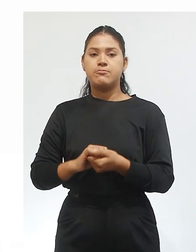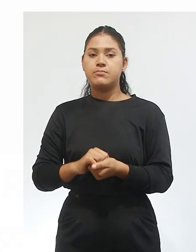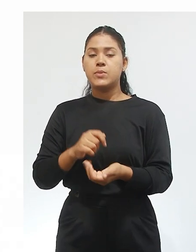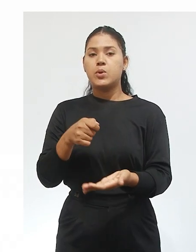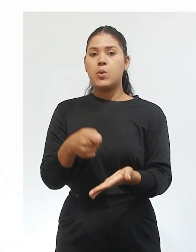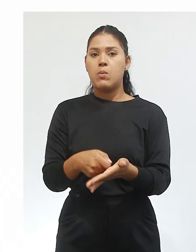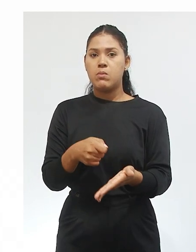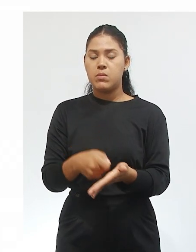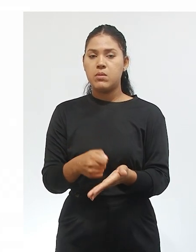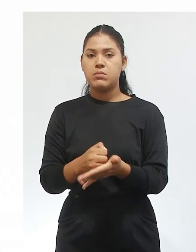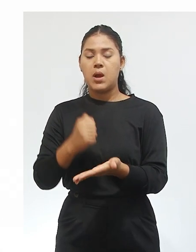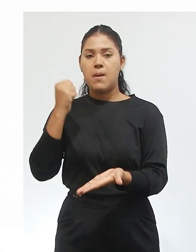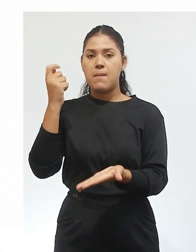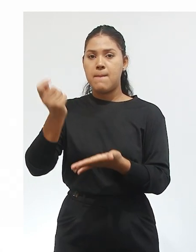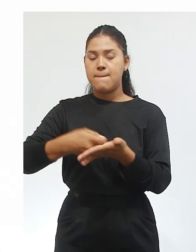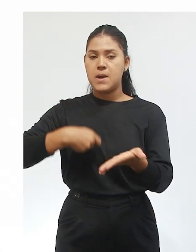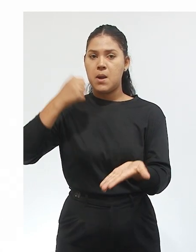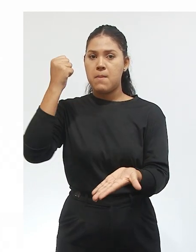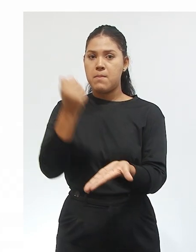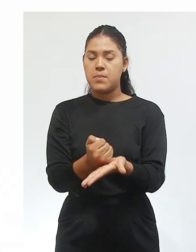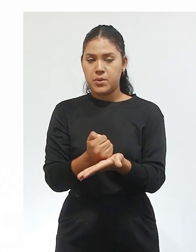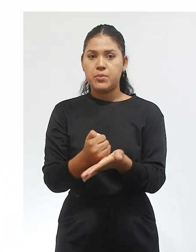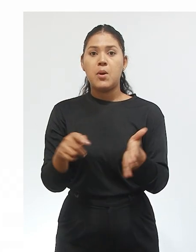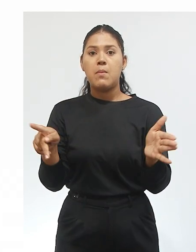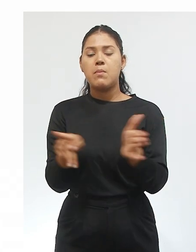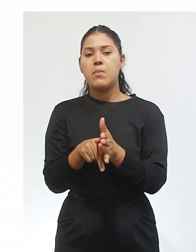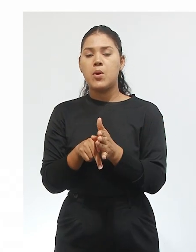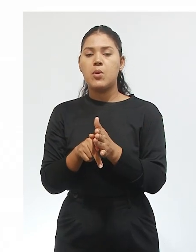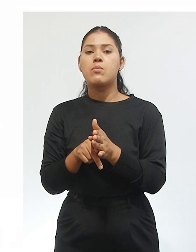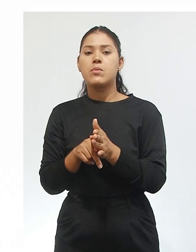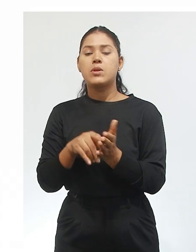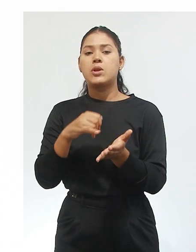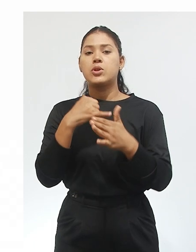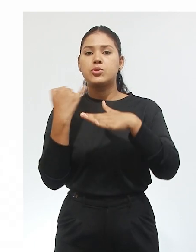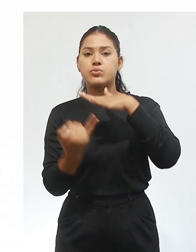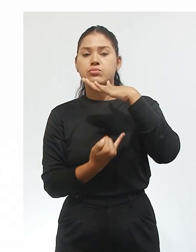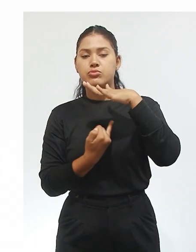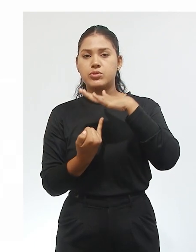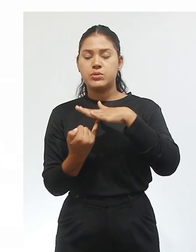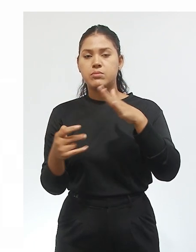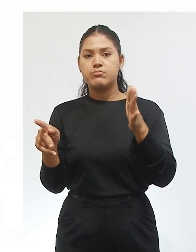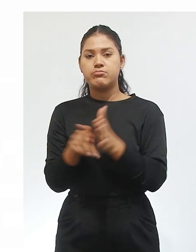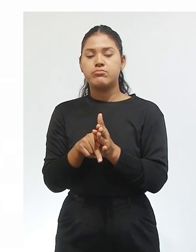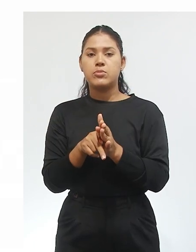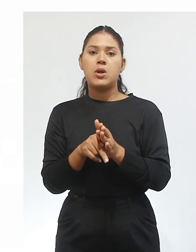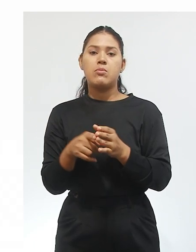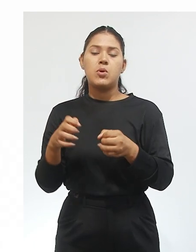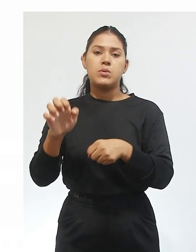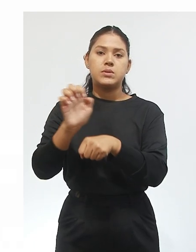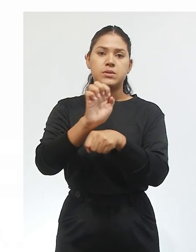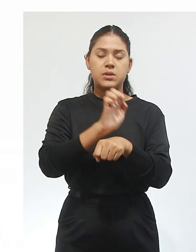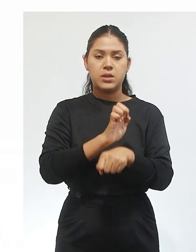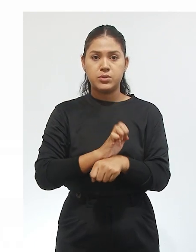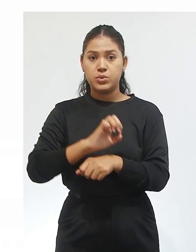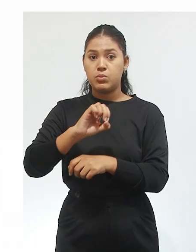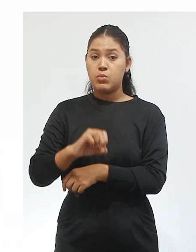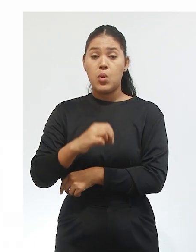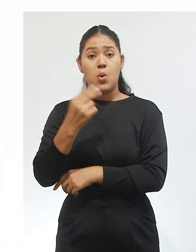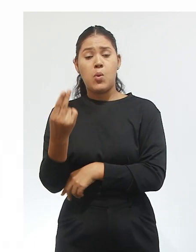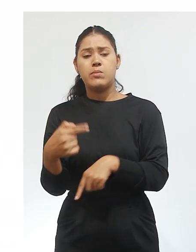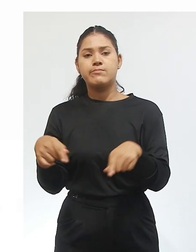Esse livro deve ser autenticado lá na Junta Comercial do Estado, quando se trata de empresas mercantis, ou lá no